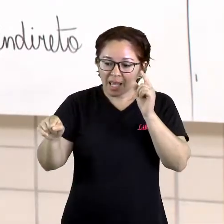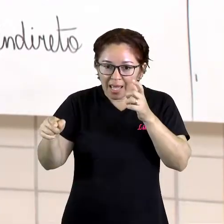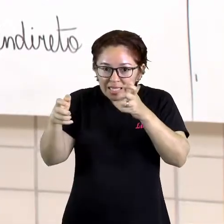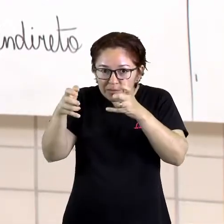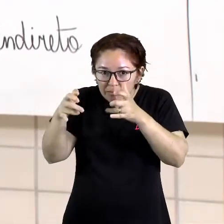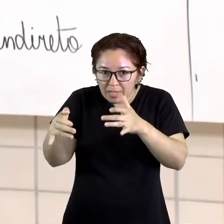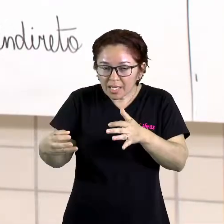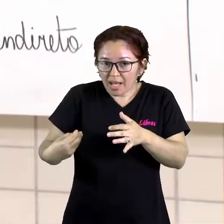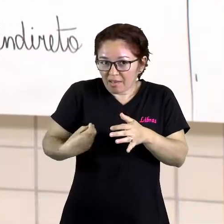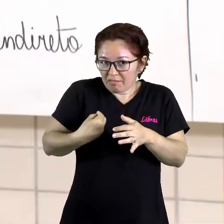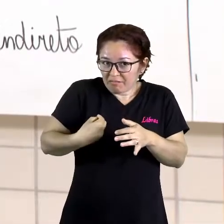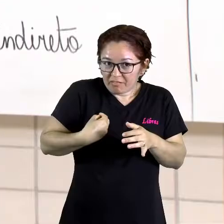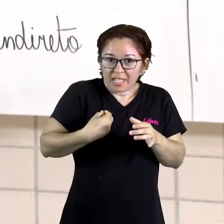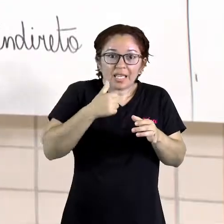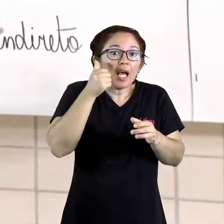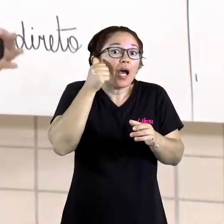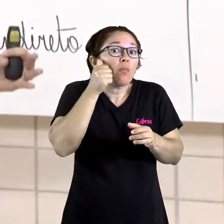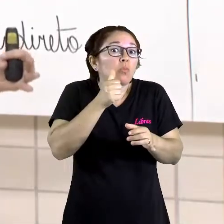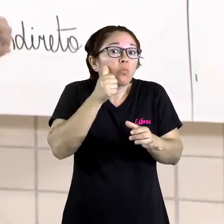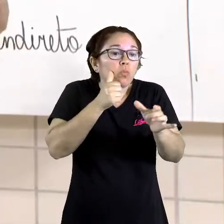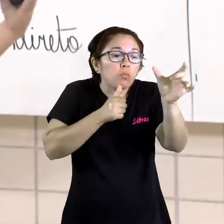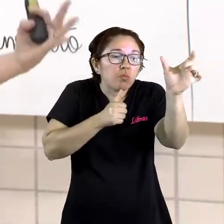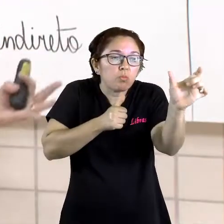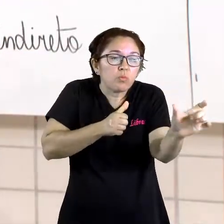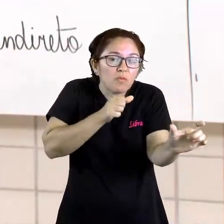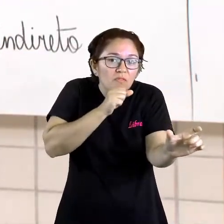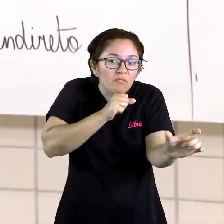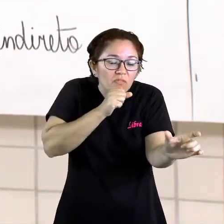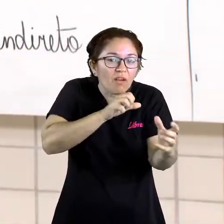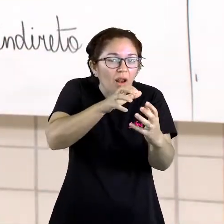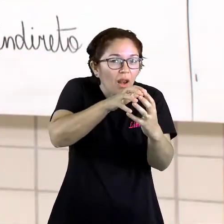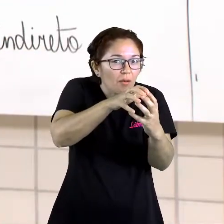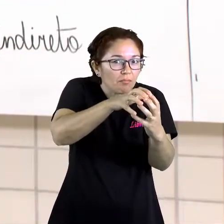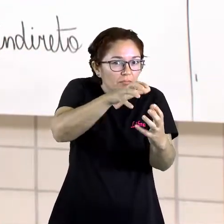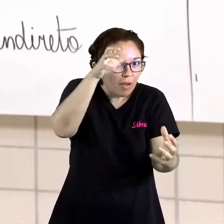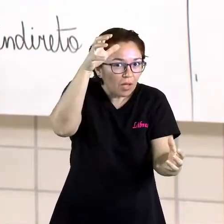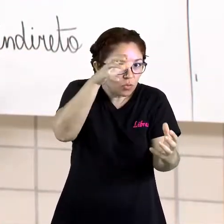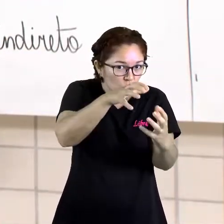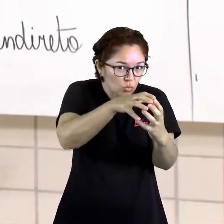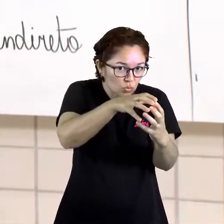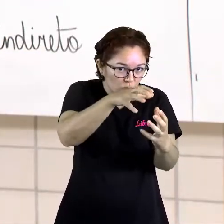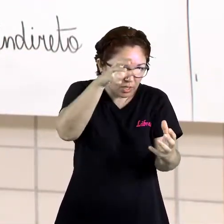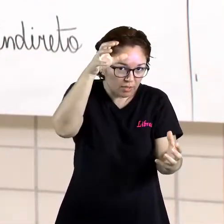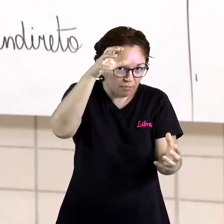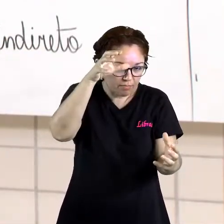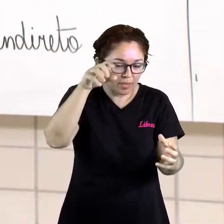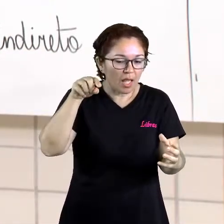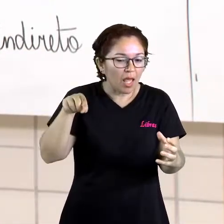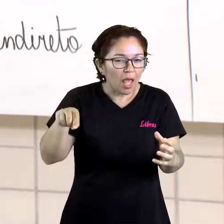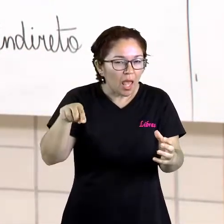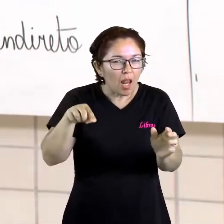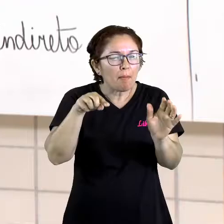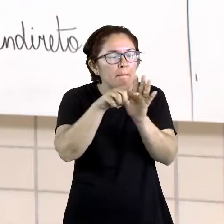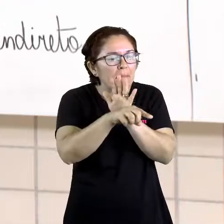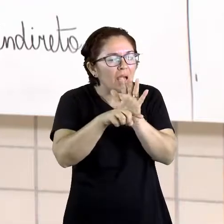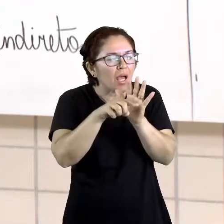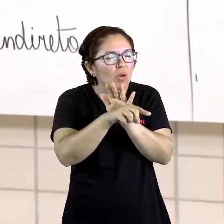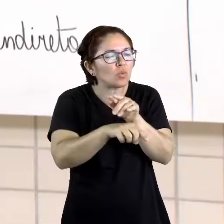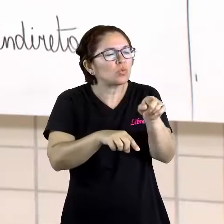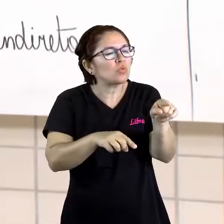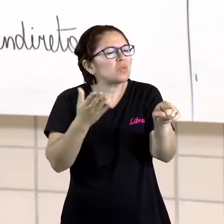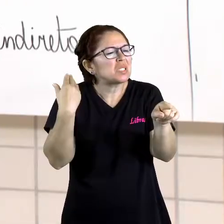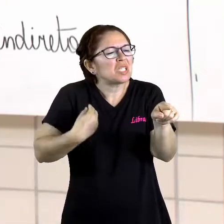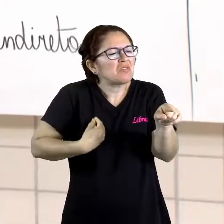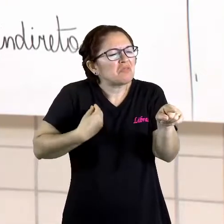Então, ele fez uma entrevista com essa senhora e transformou essa entrevista em um texto de memória